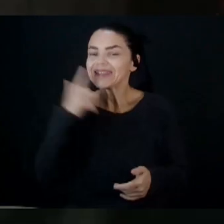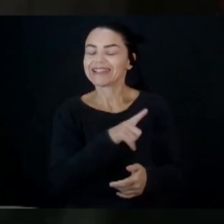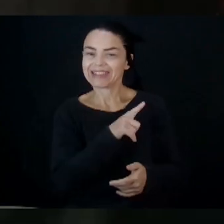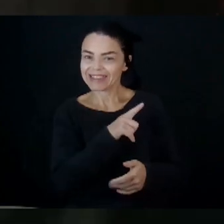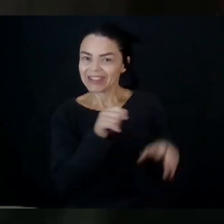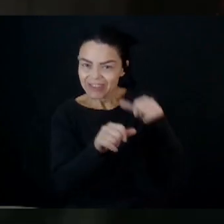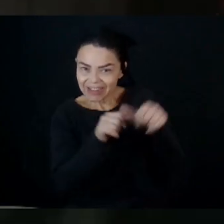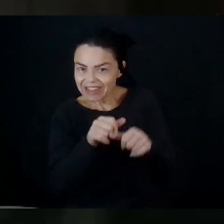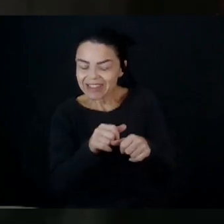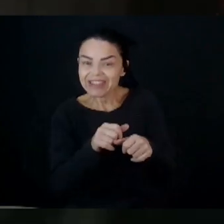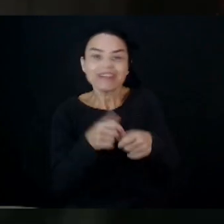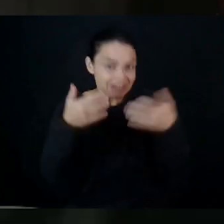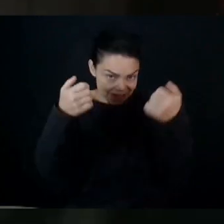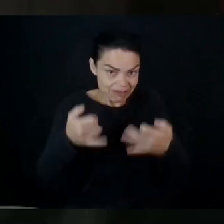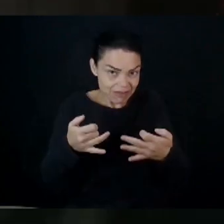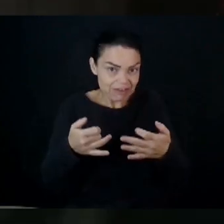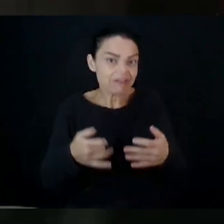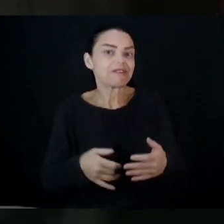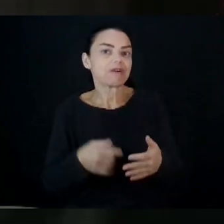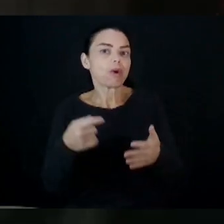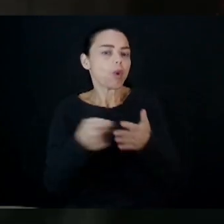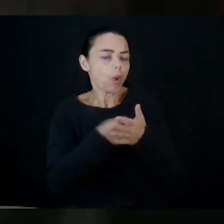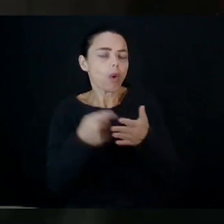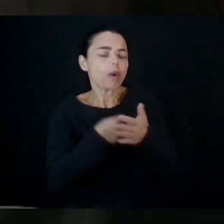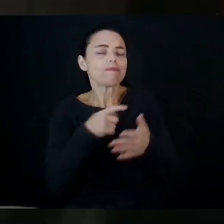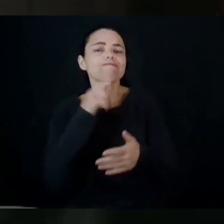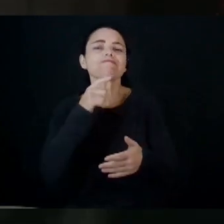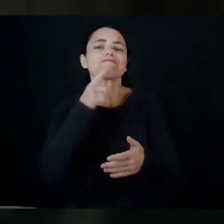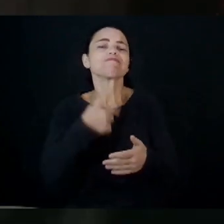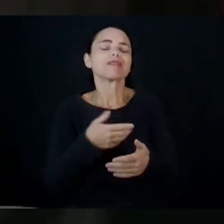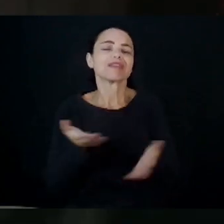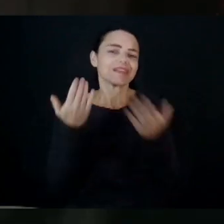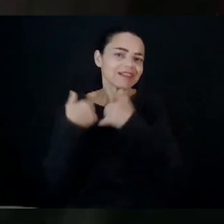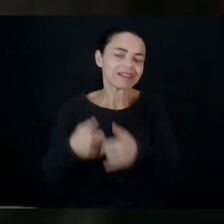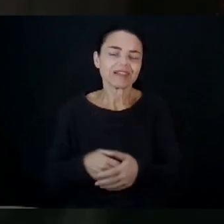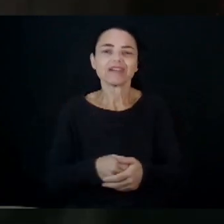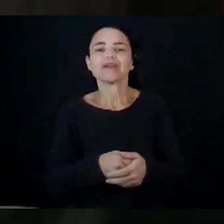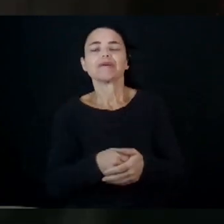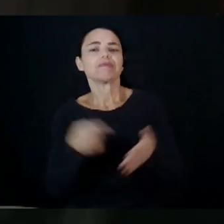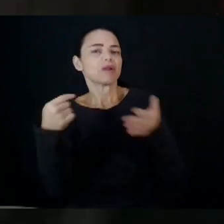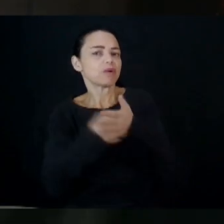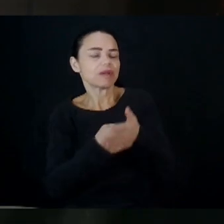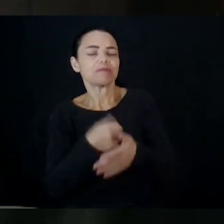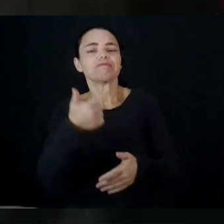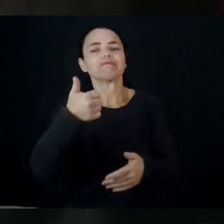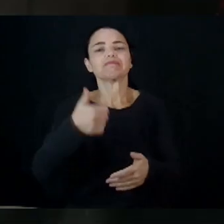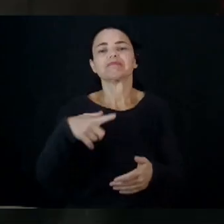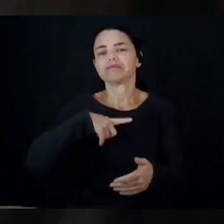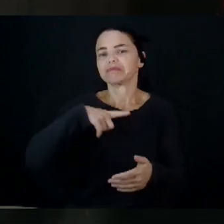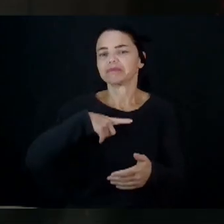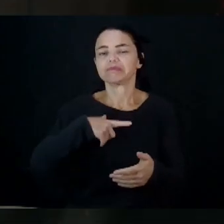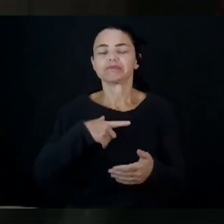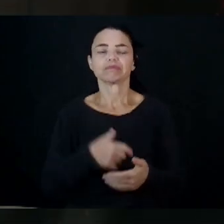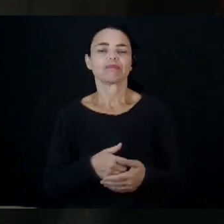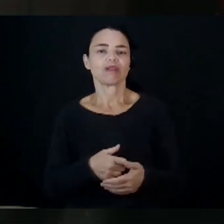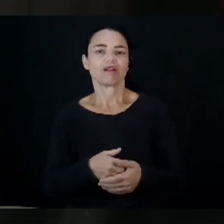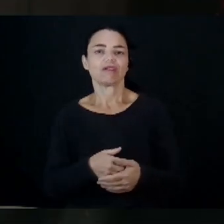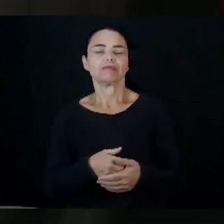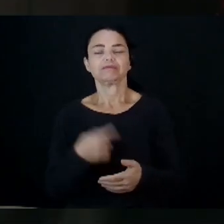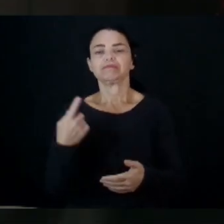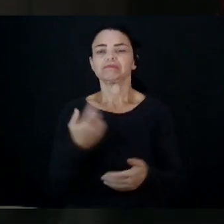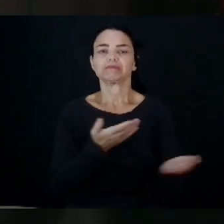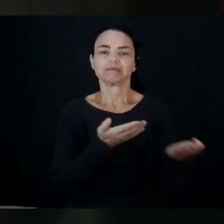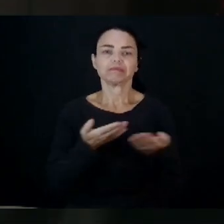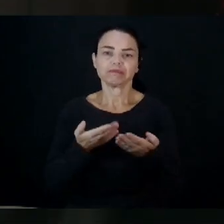pra gente, manda aí a sua pergunta. Pode colocar na tela, produção? A primeira perguntinha que nós temos aqui para as nossas convidadas,